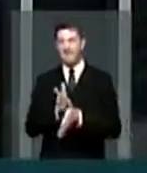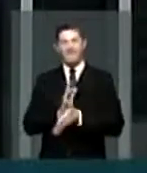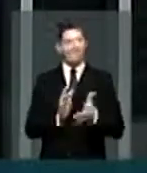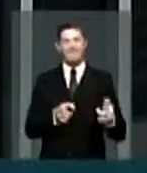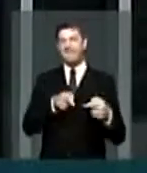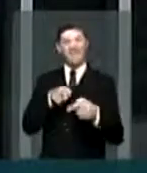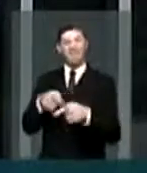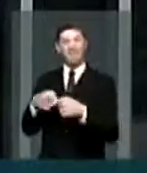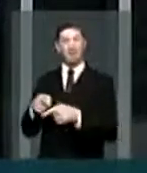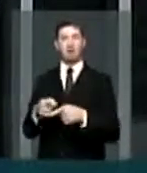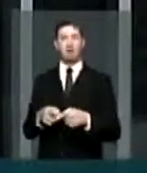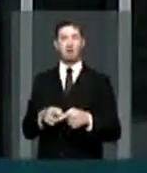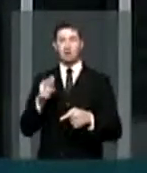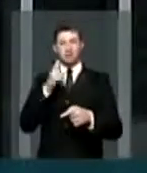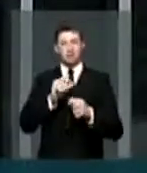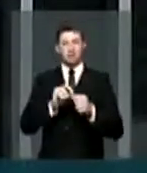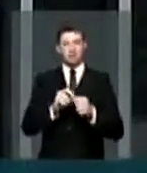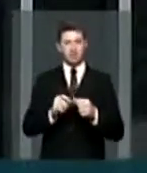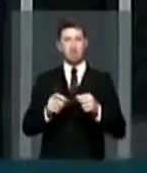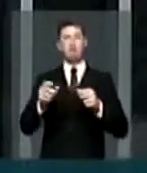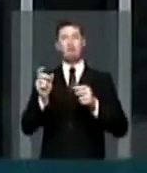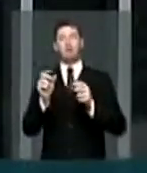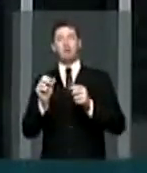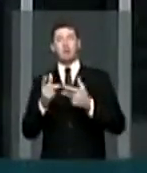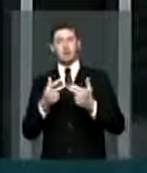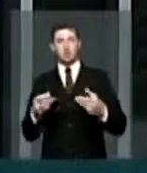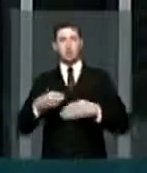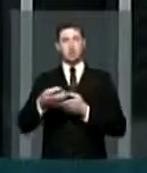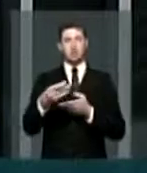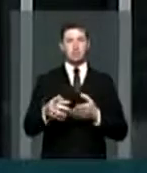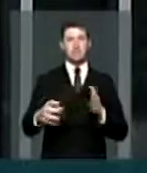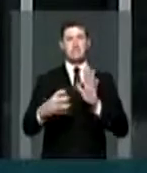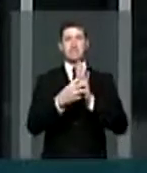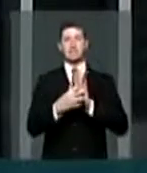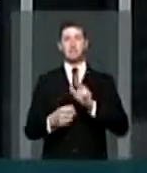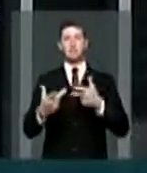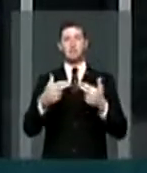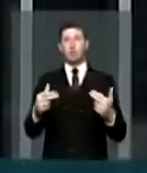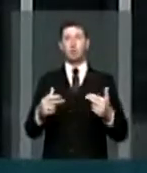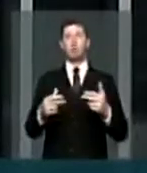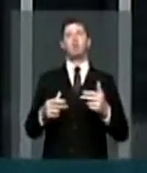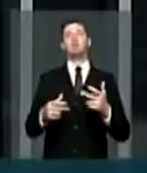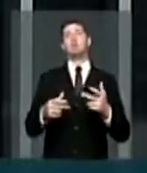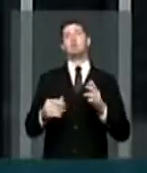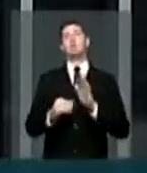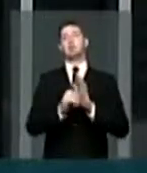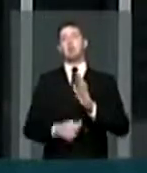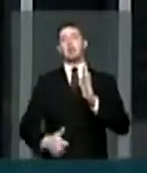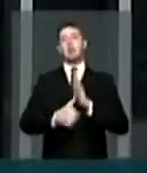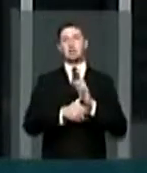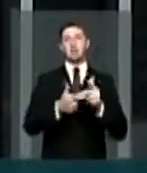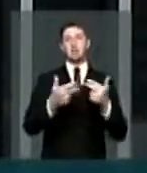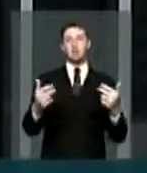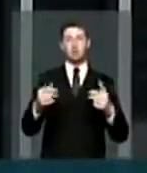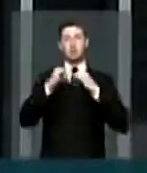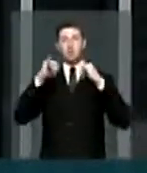ou preconceito pela fabricação, comercialização, veiculação e distribuição de símbolos, emblemas, ornamentos distintivos ou propaganda que